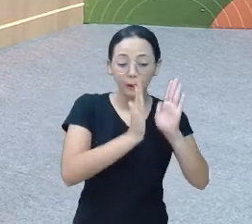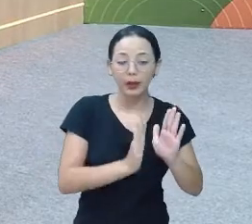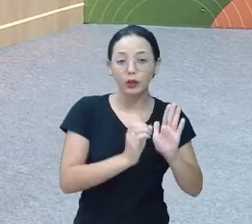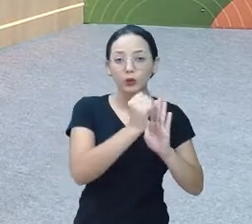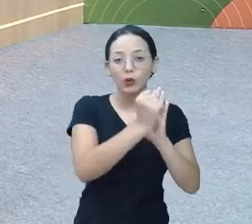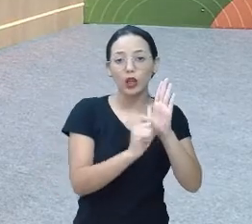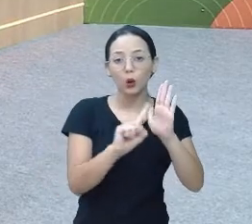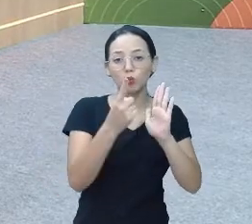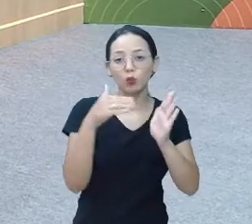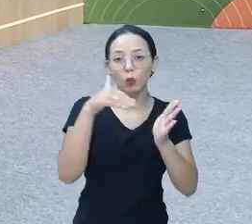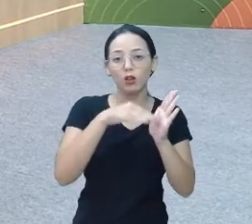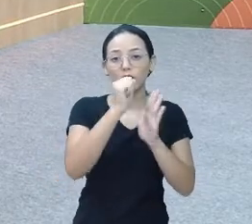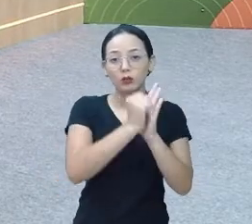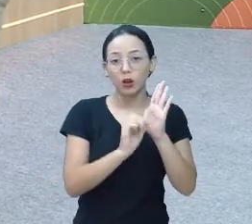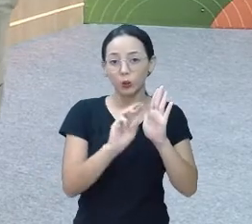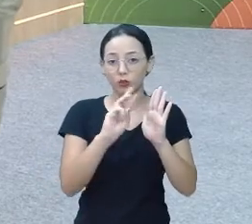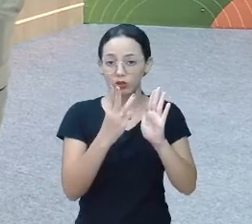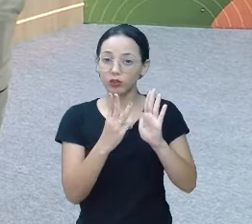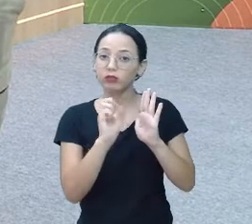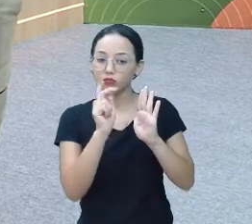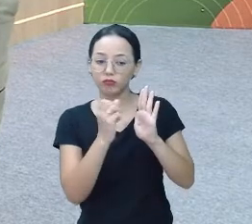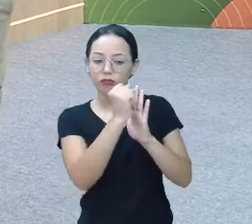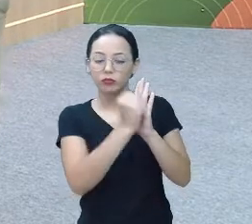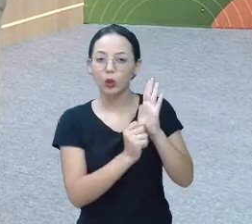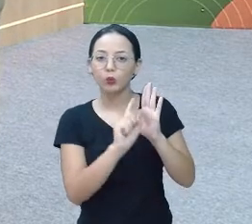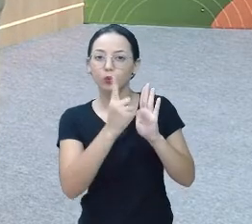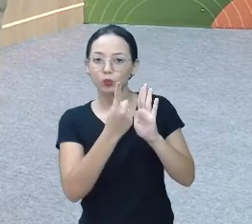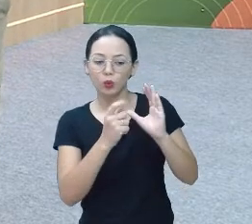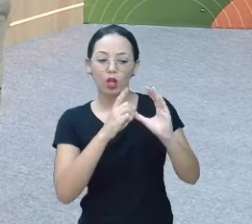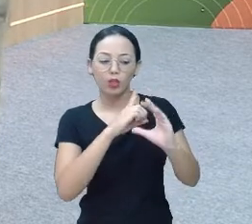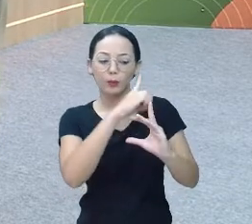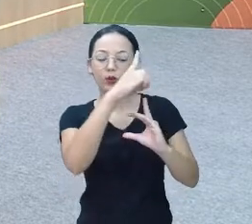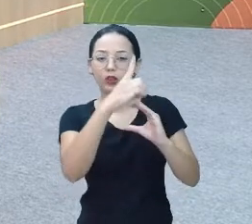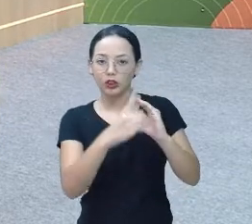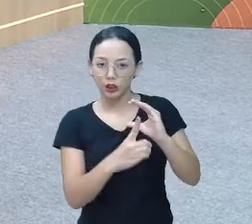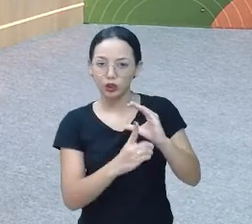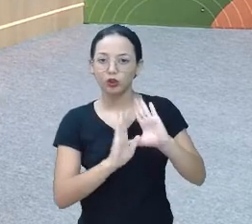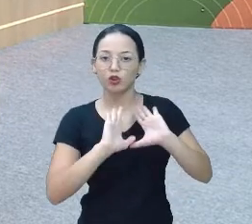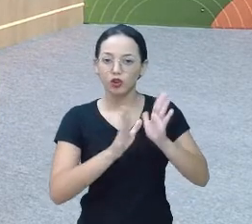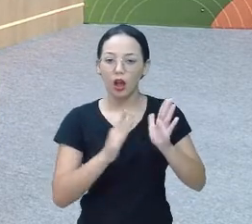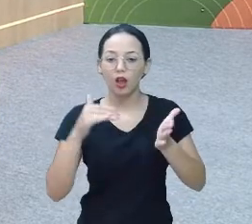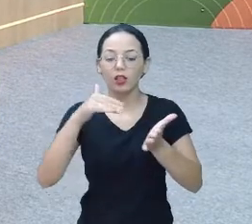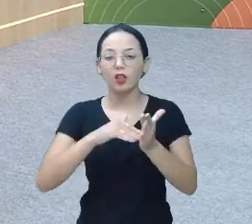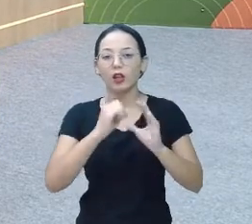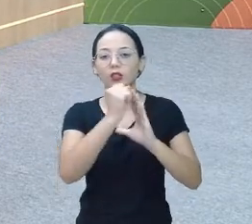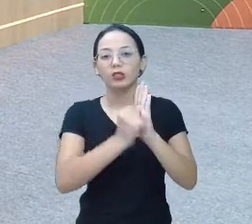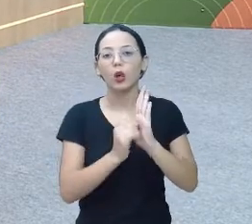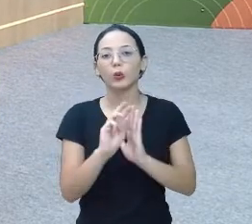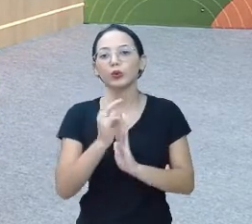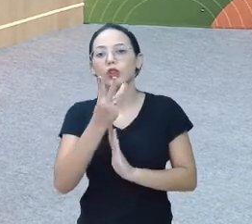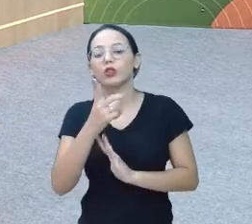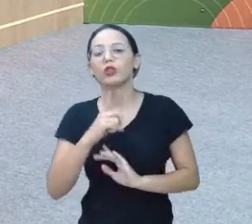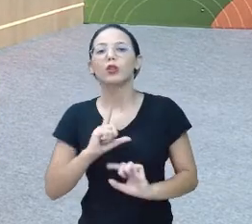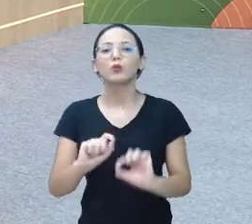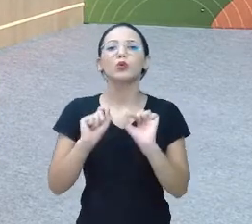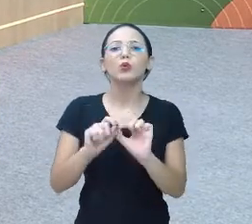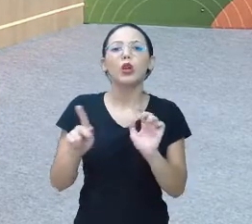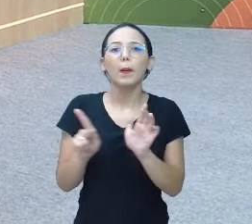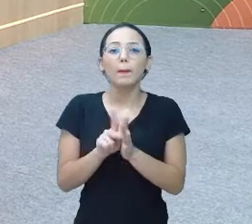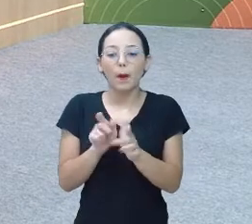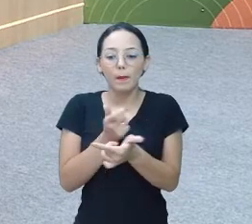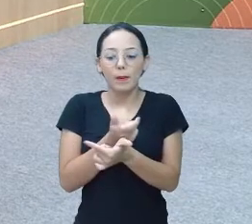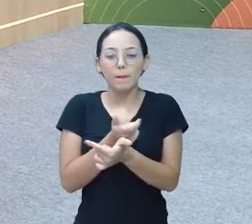século III, século I depois de Cristo, né, ao século III, nós temos o auge